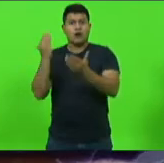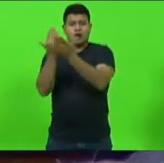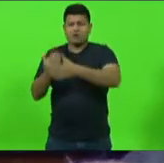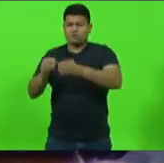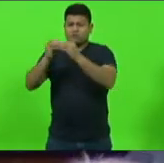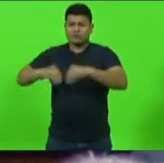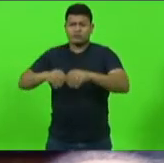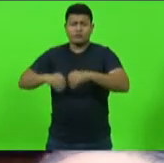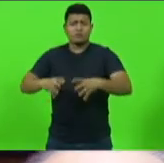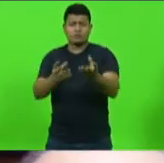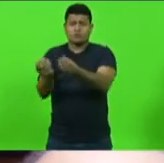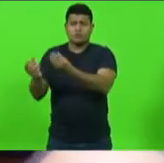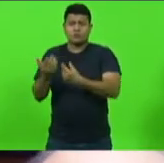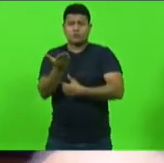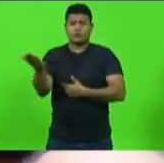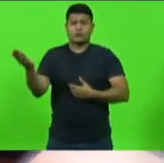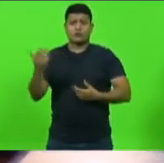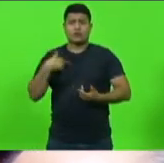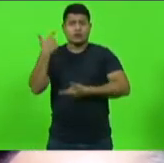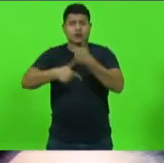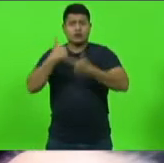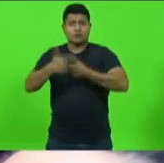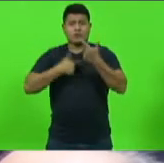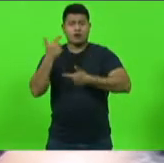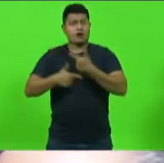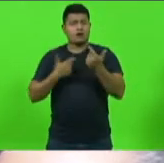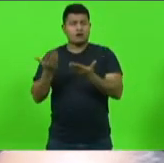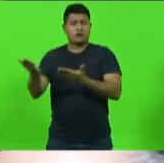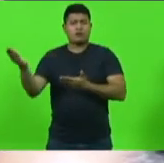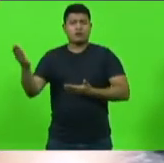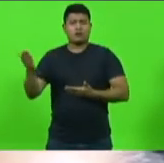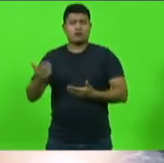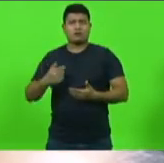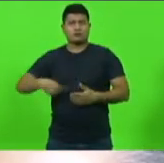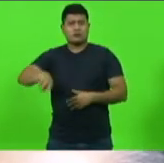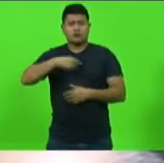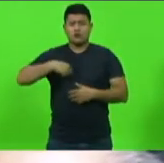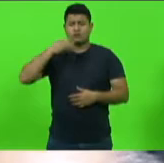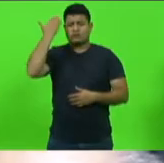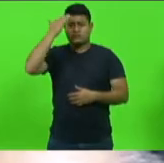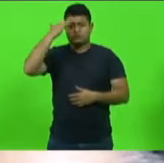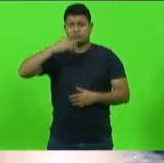que trabalhou e trabalha arduamente? A gente não consegue entender